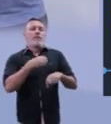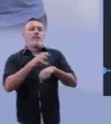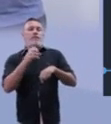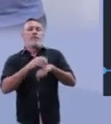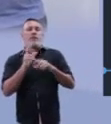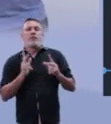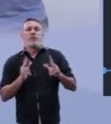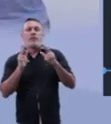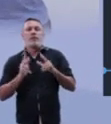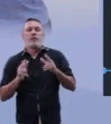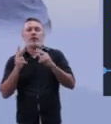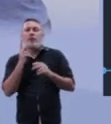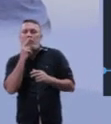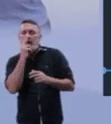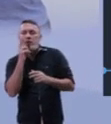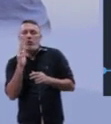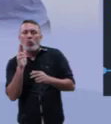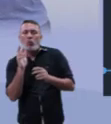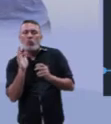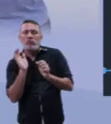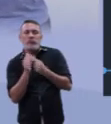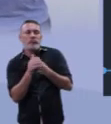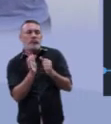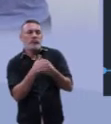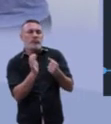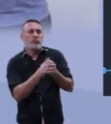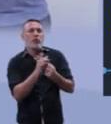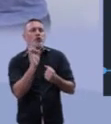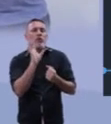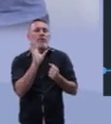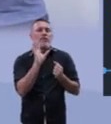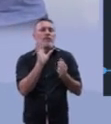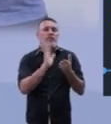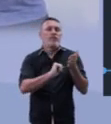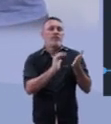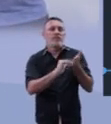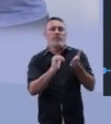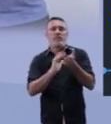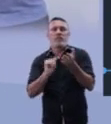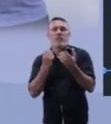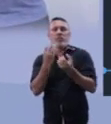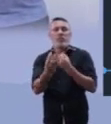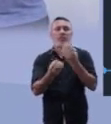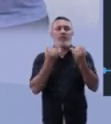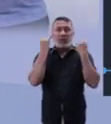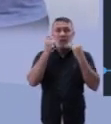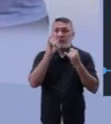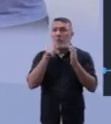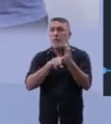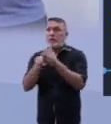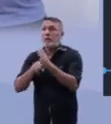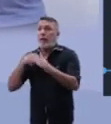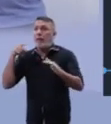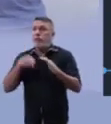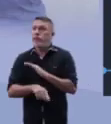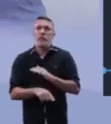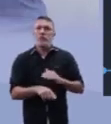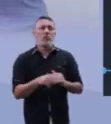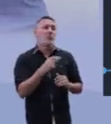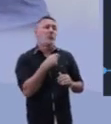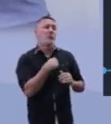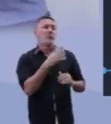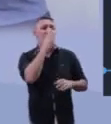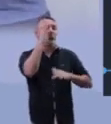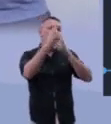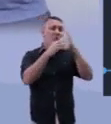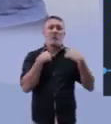notícias, inclusive, né, aquelas sem procedências confirmadas. Então, se você pesquisou alguma coisa, eu